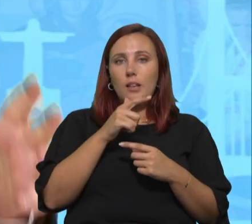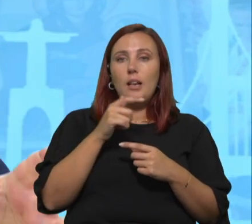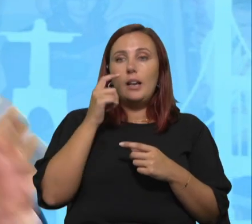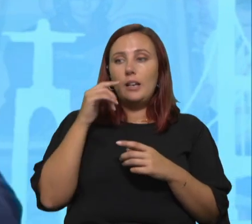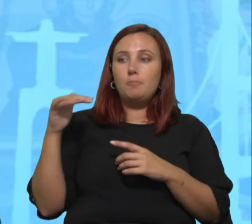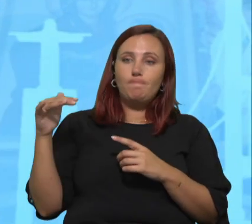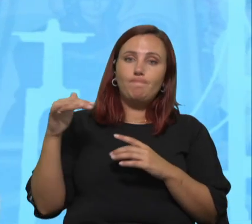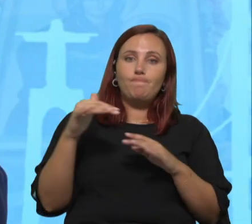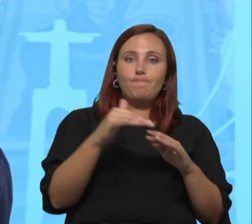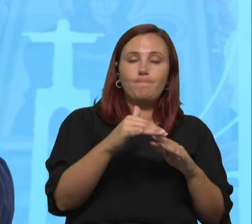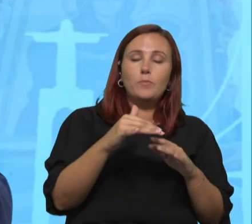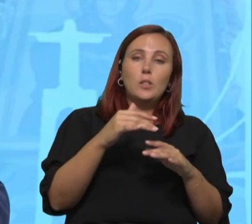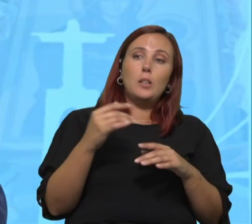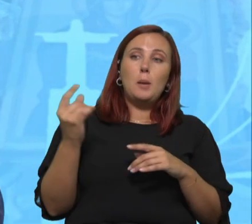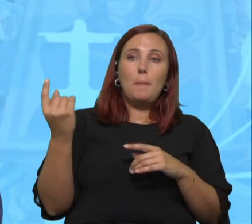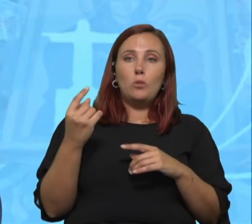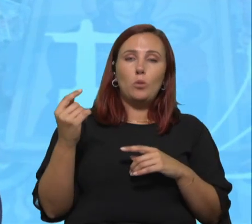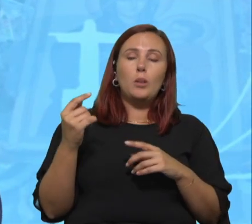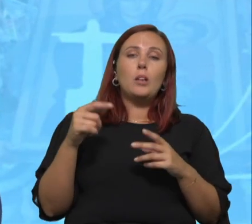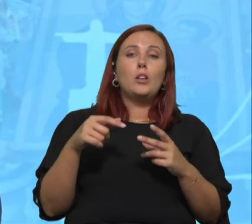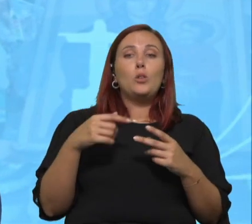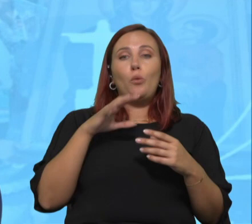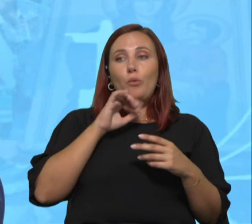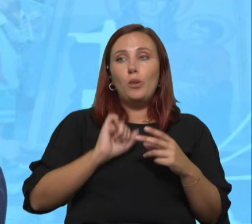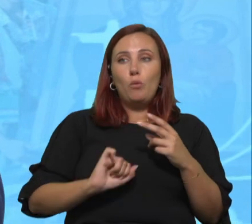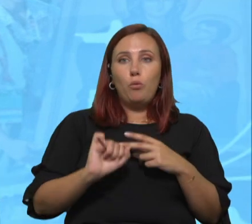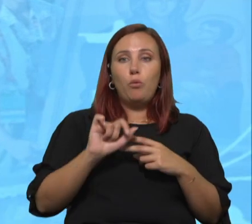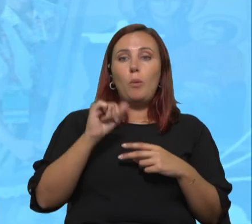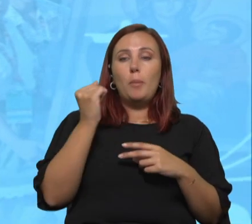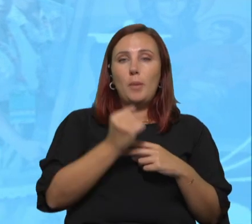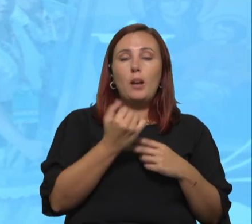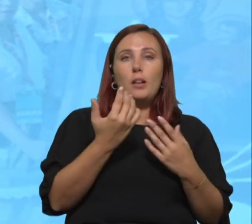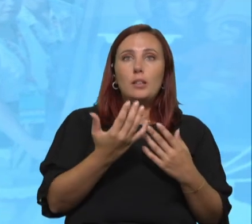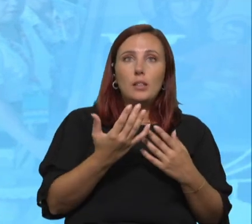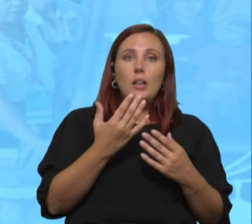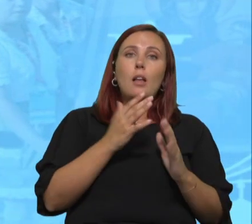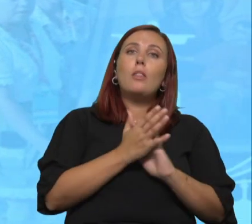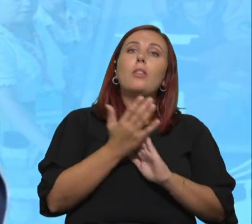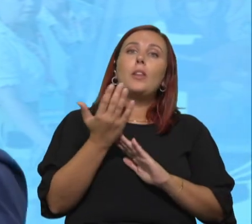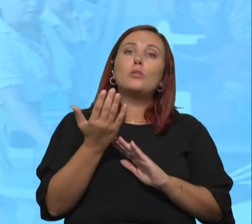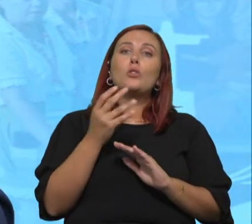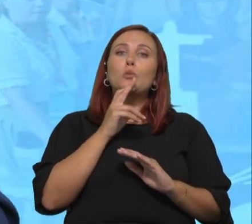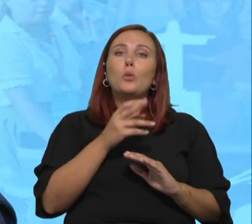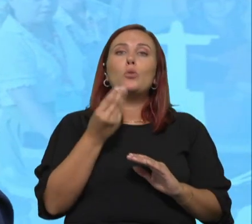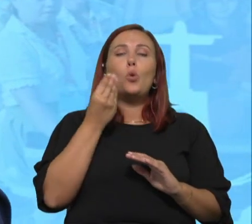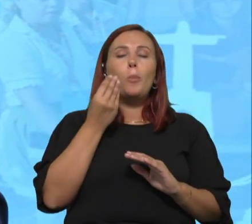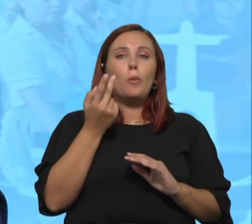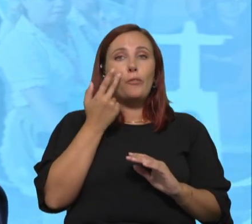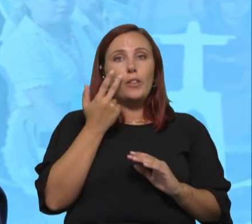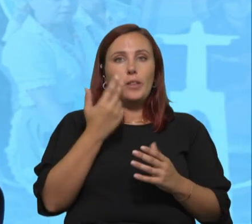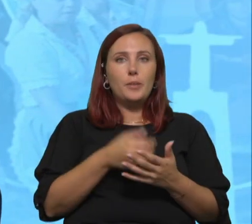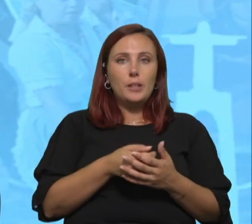enviados do dono da vinha, de matarem o próprio filho, Deus vai responder com a vida e vai responder com